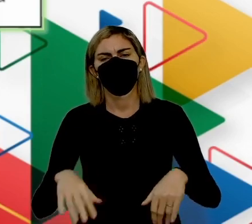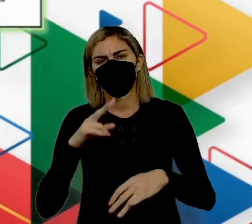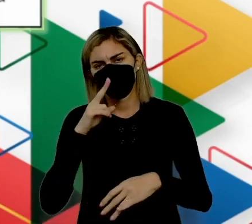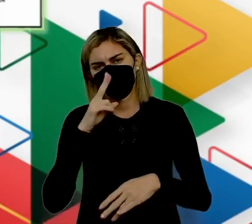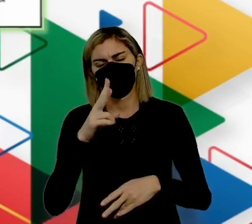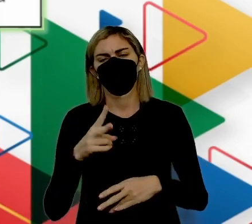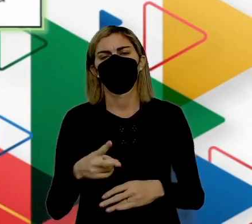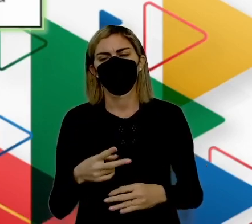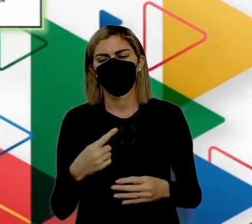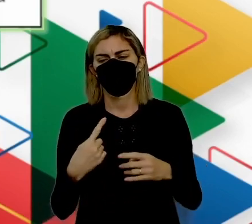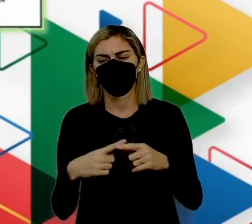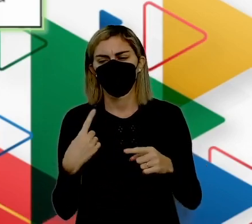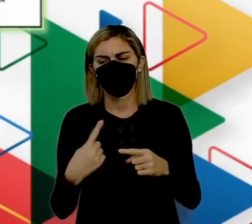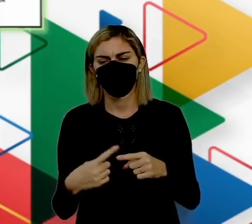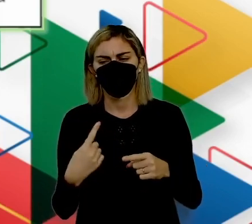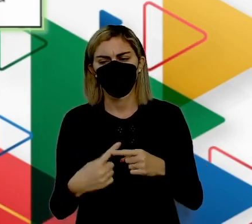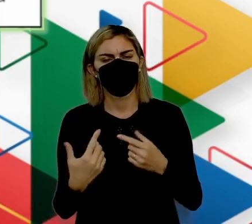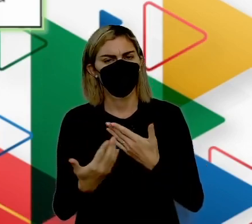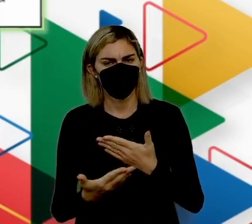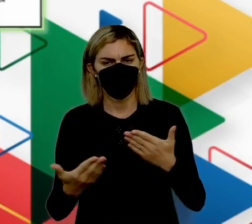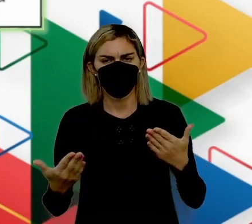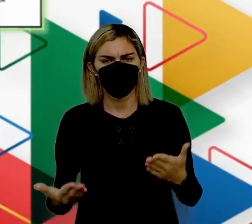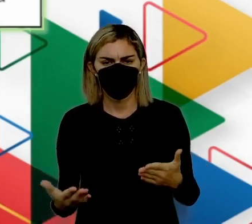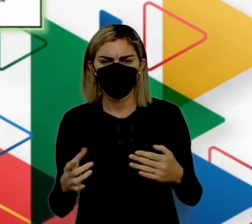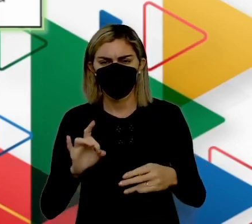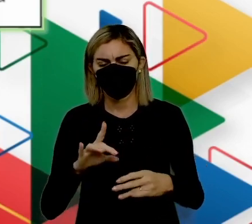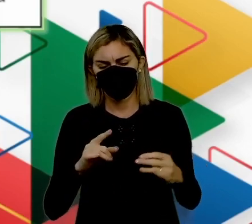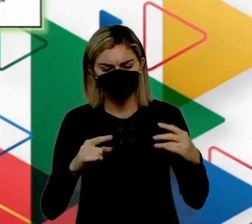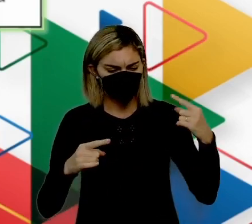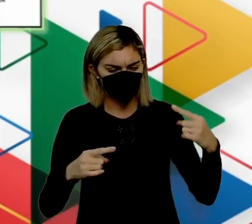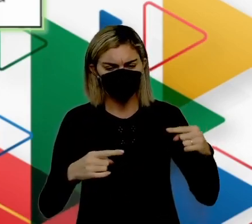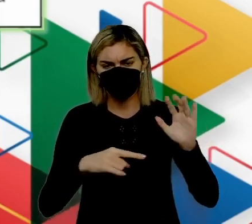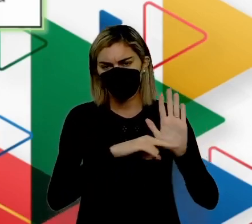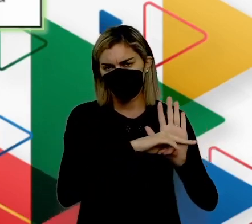força. Porque é o velho ditado, os opostos